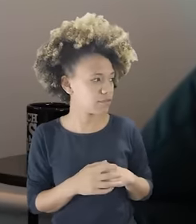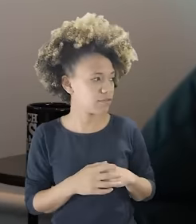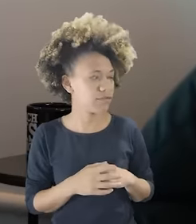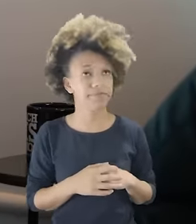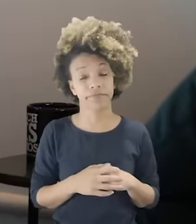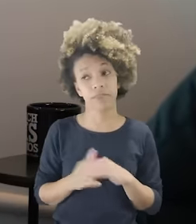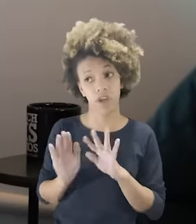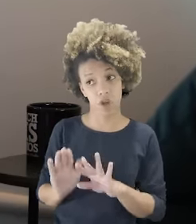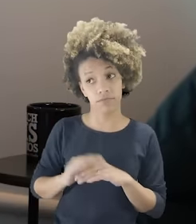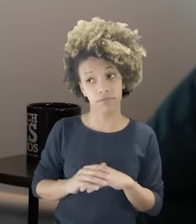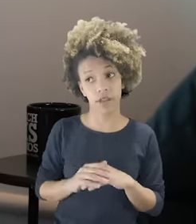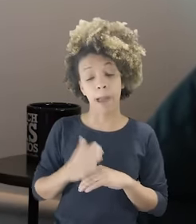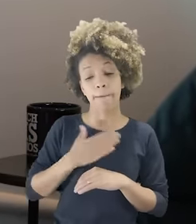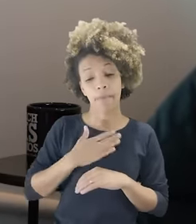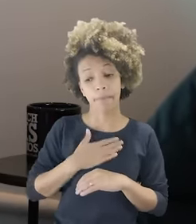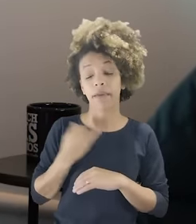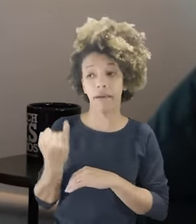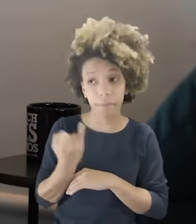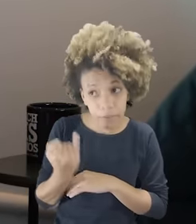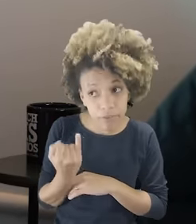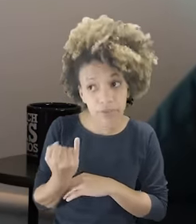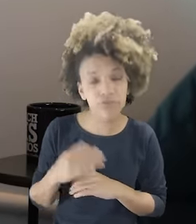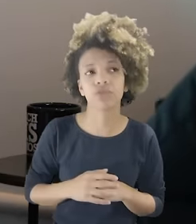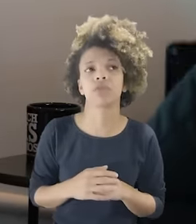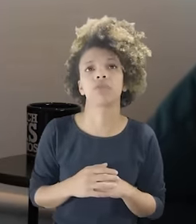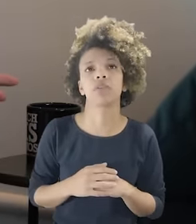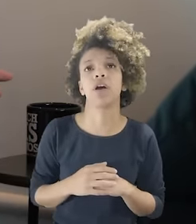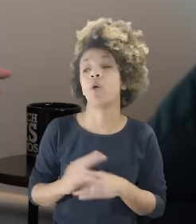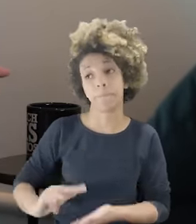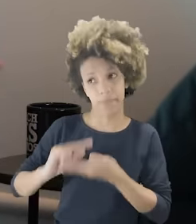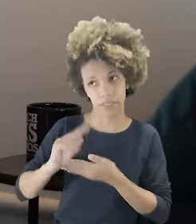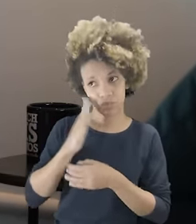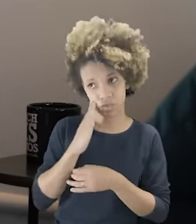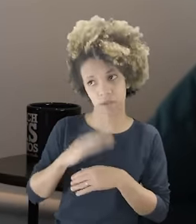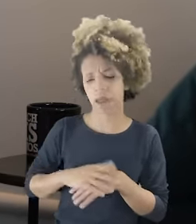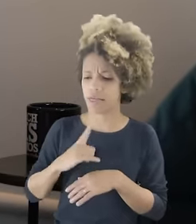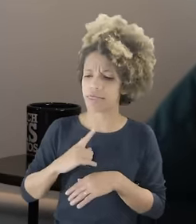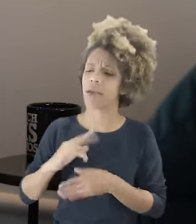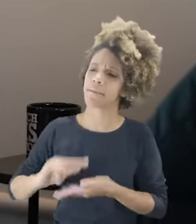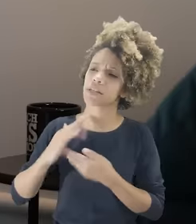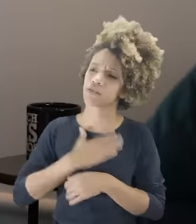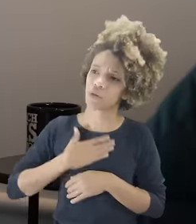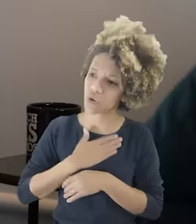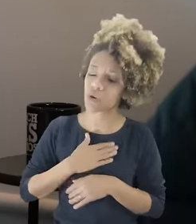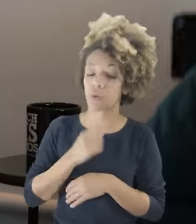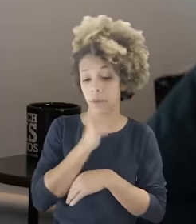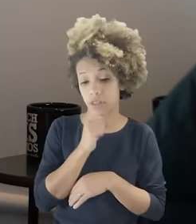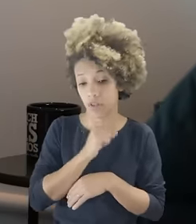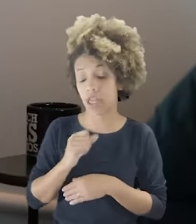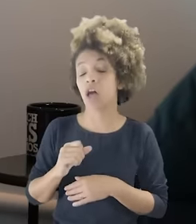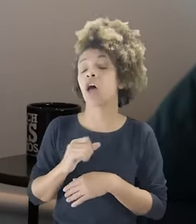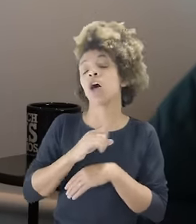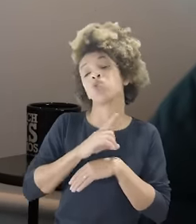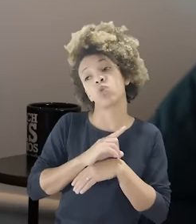olha para mim é muito importante o paciente Sabe tem paciente que eu gosto por exemplo uma idosa que eu atendido